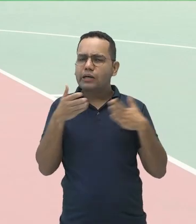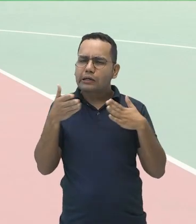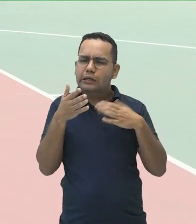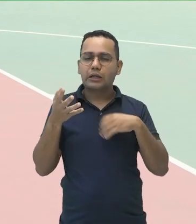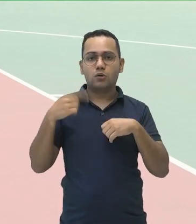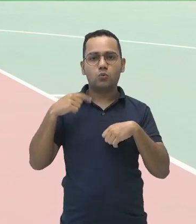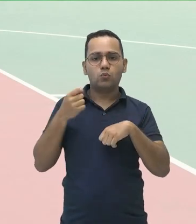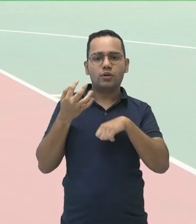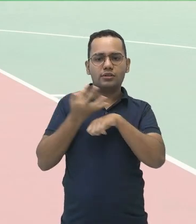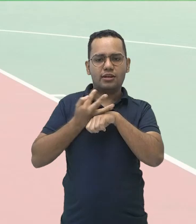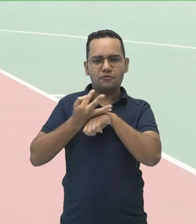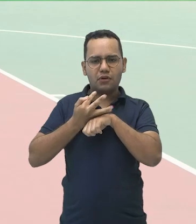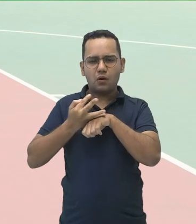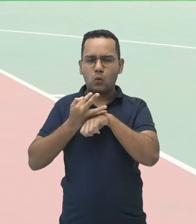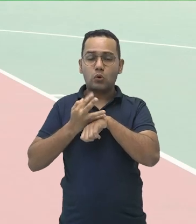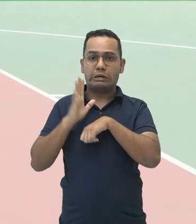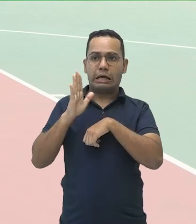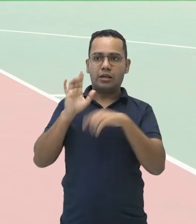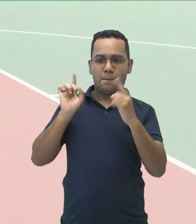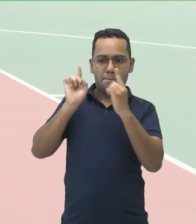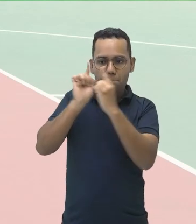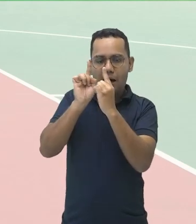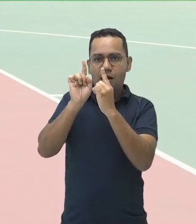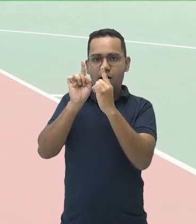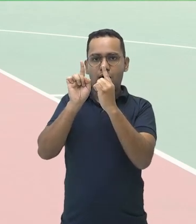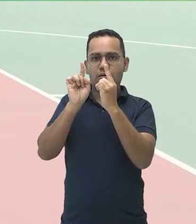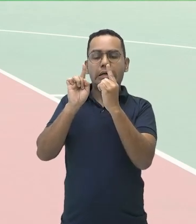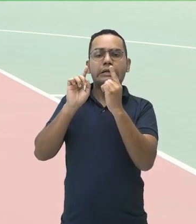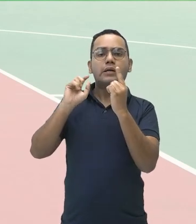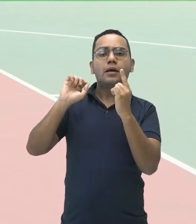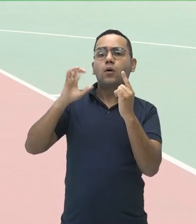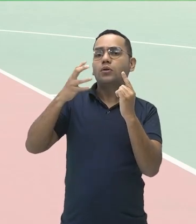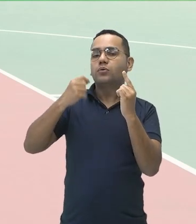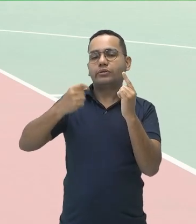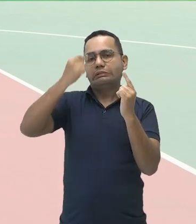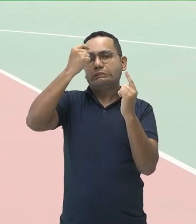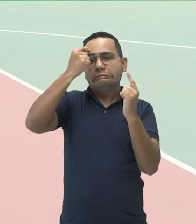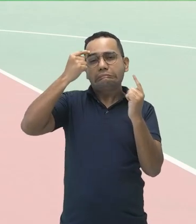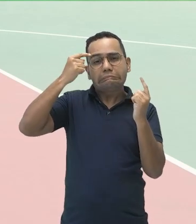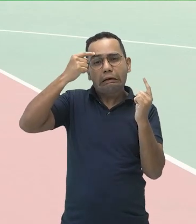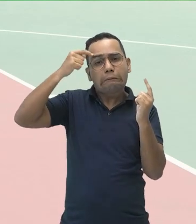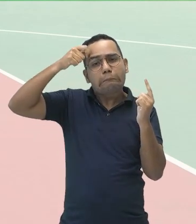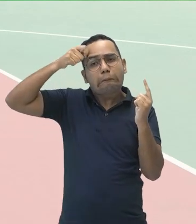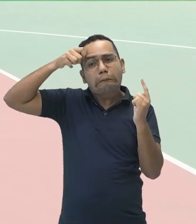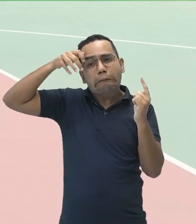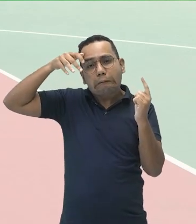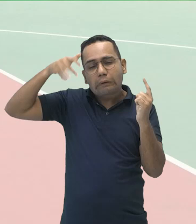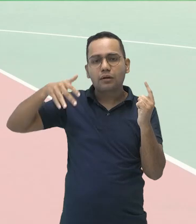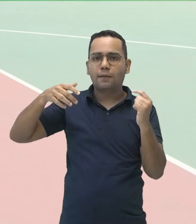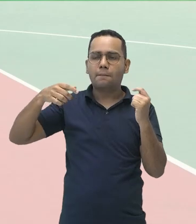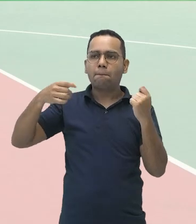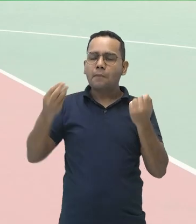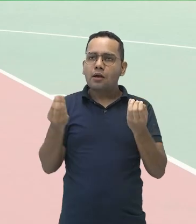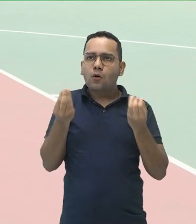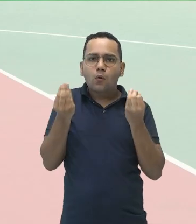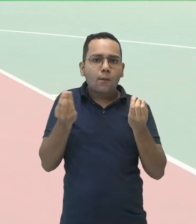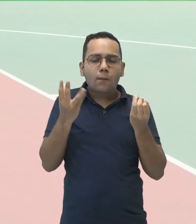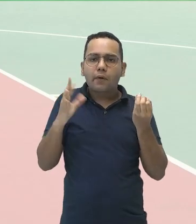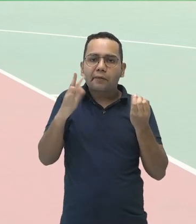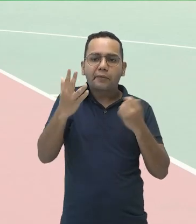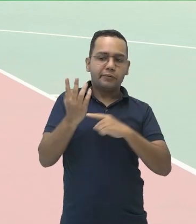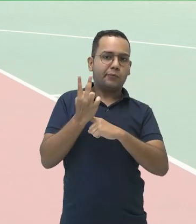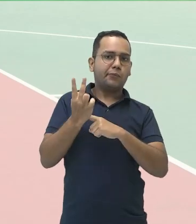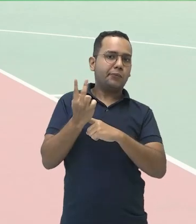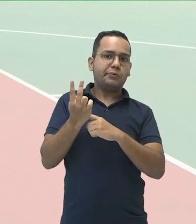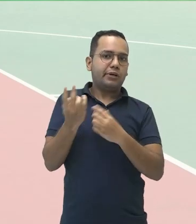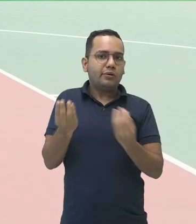tive aqui um cortezinho no supercílio, né? Então, aí a gente teve que saber fazer ali os primeiros procedimentos. E